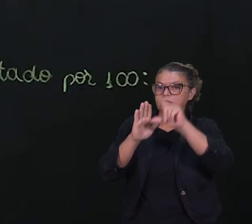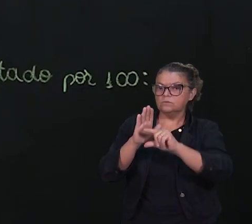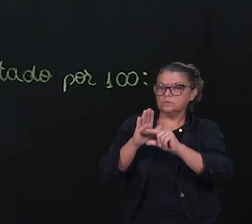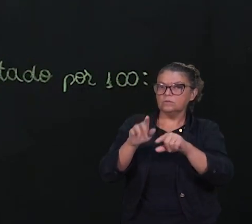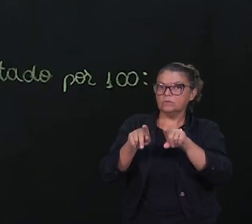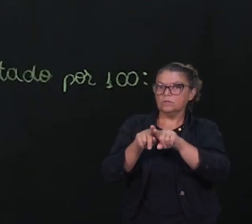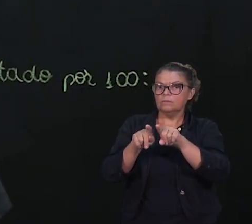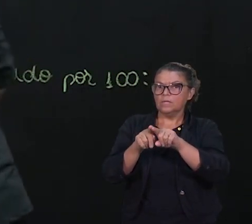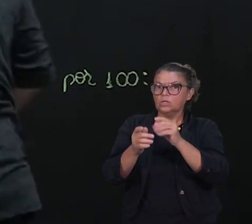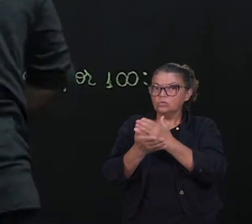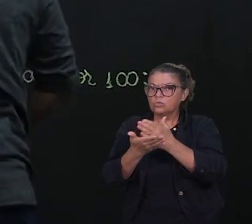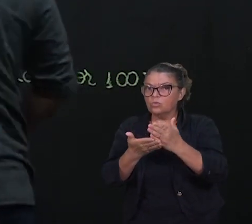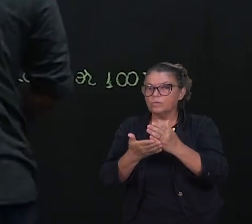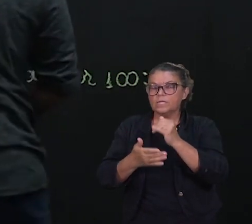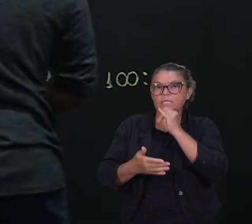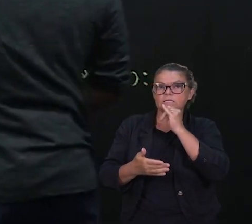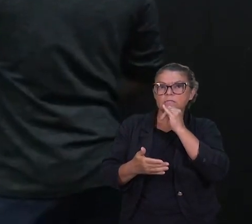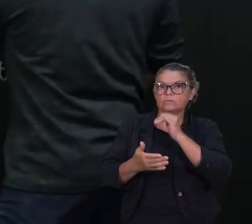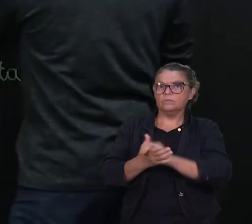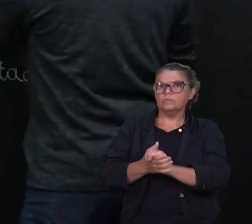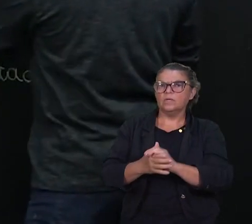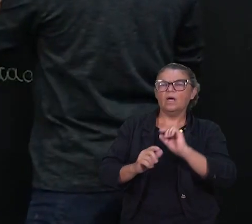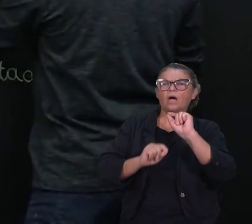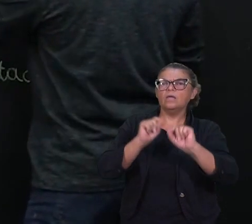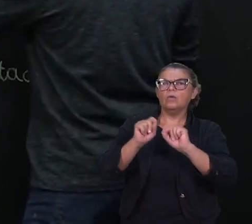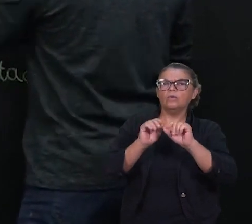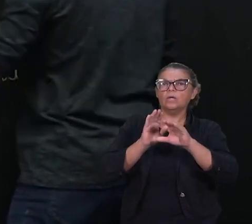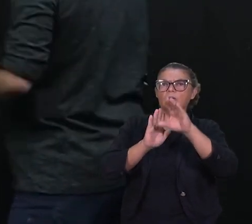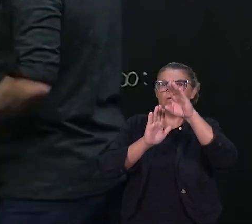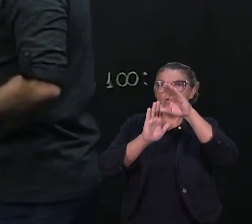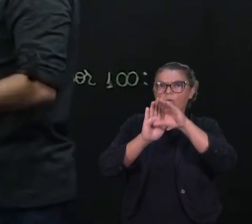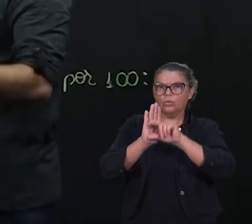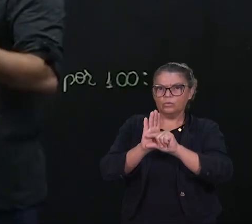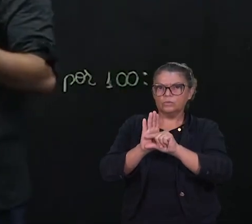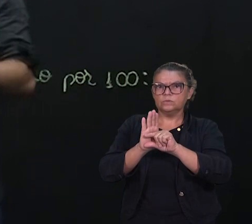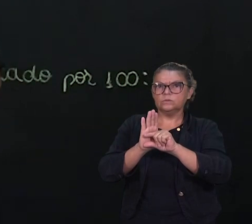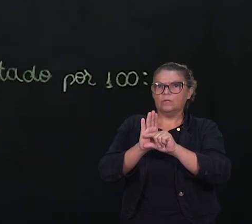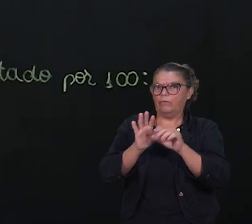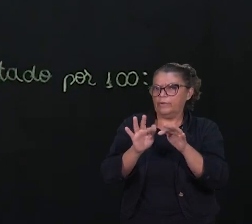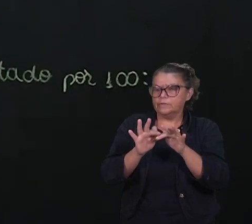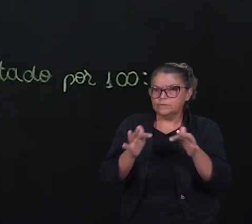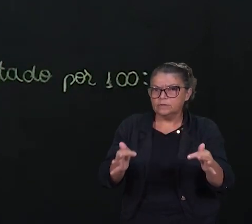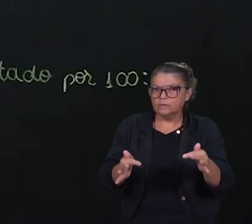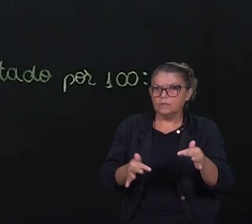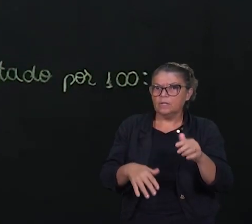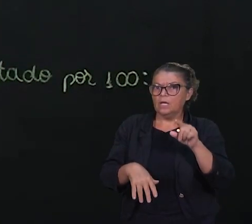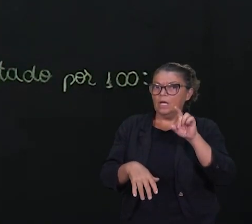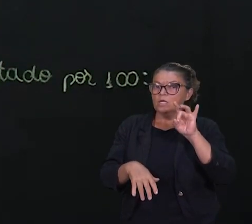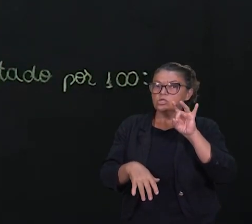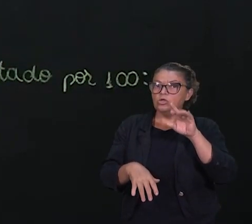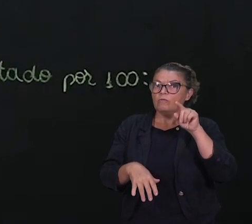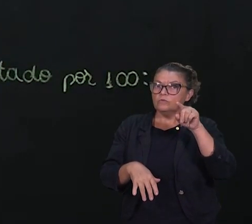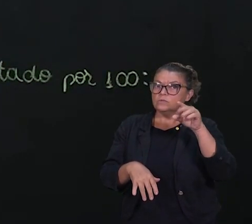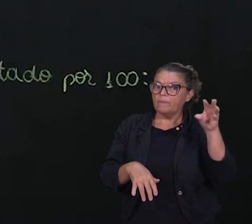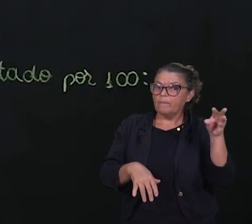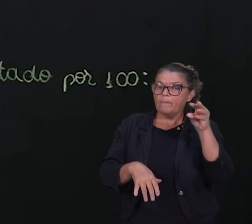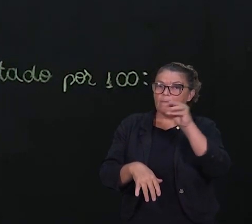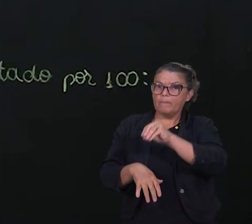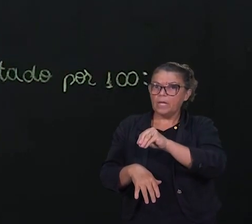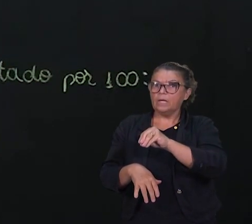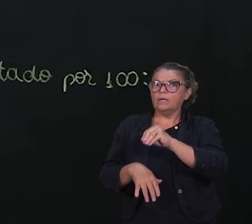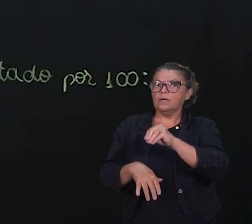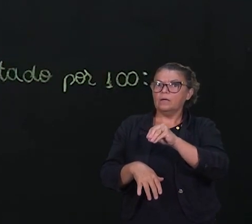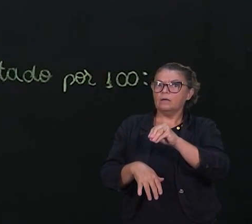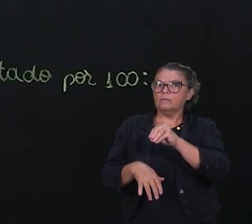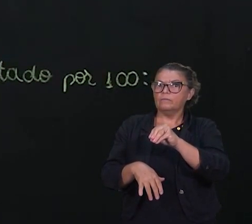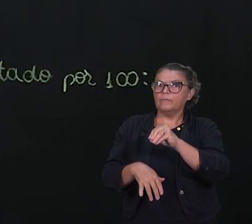isso quer dizer, então? O que é essa redução? Simples. Essa redução é você pegar a quantidade